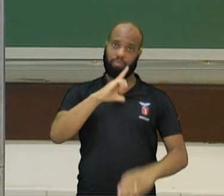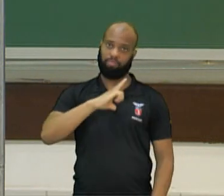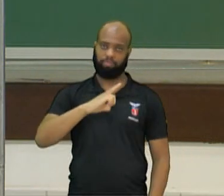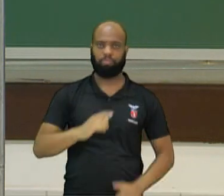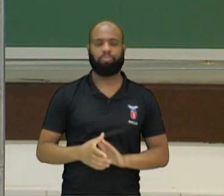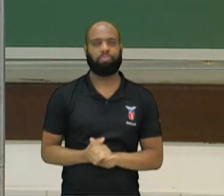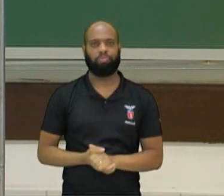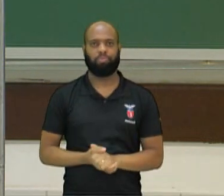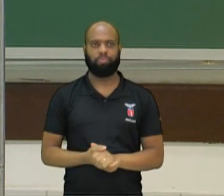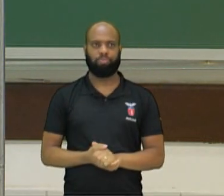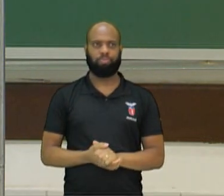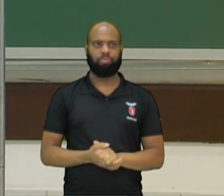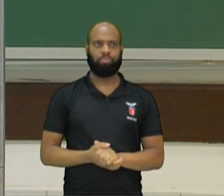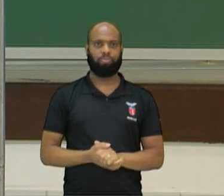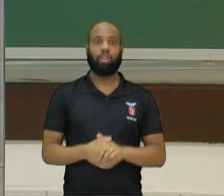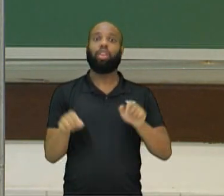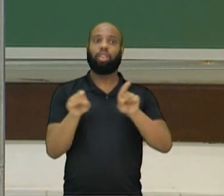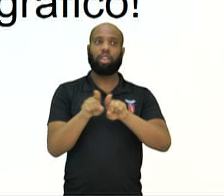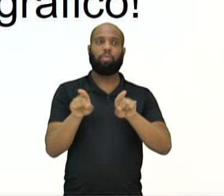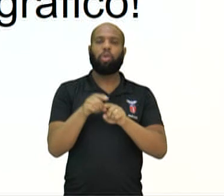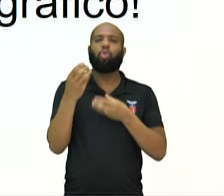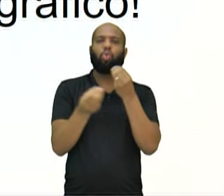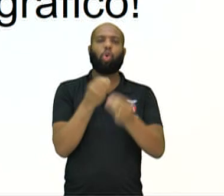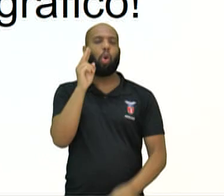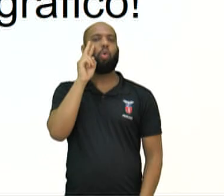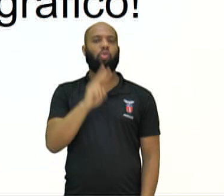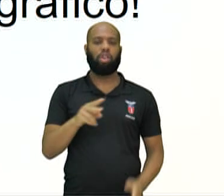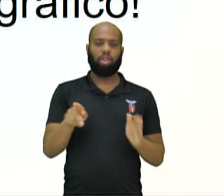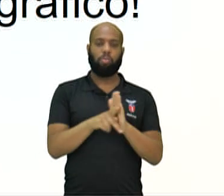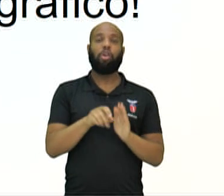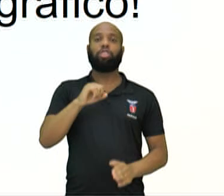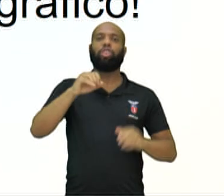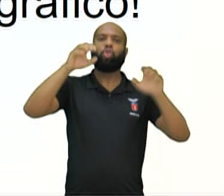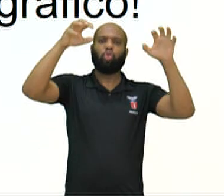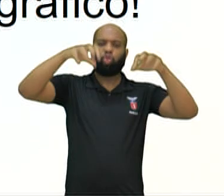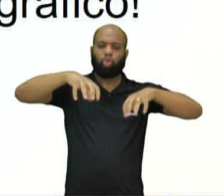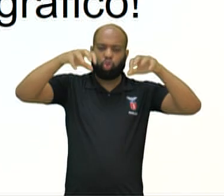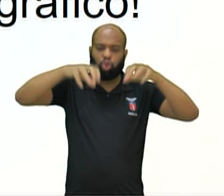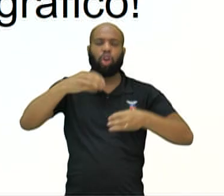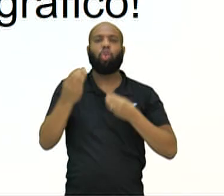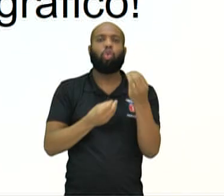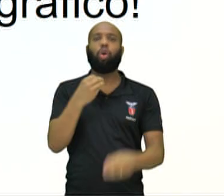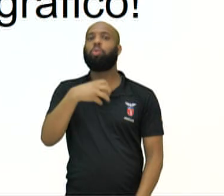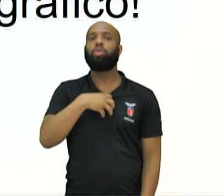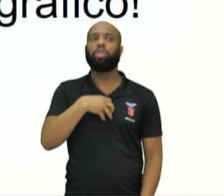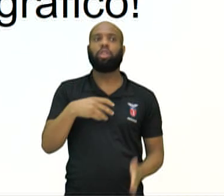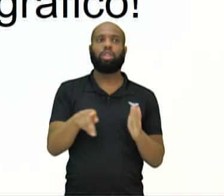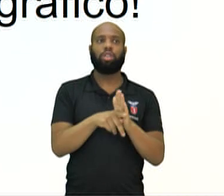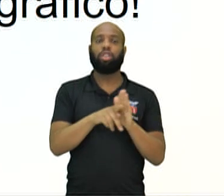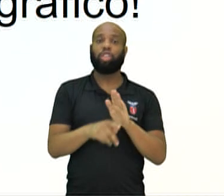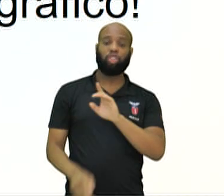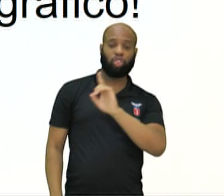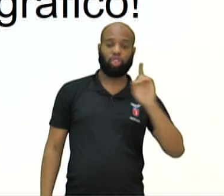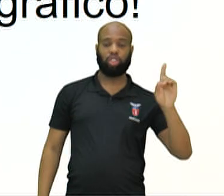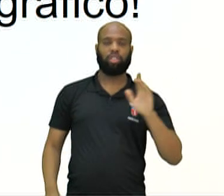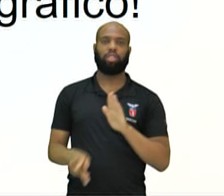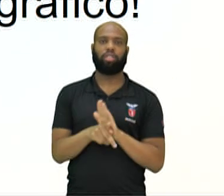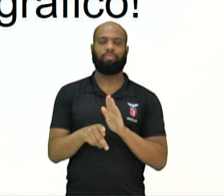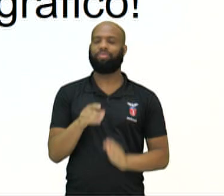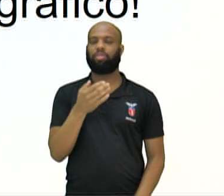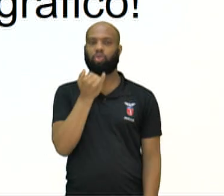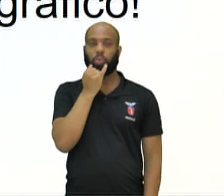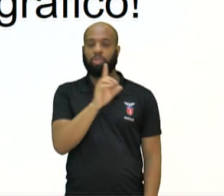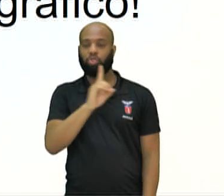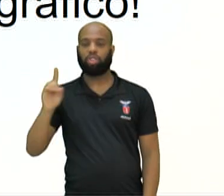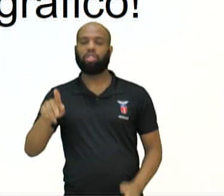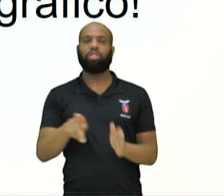período. E a leitura do índice pluviométrico, ela é feita na parte direita do gráfico. Então, nesse gráfico aqui,